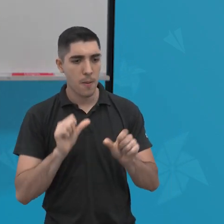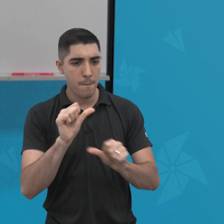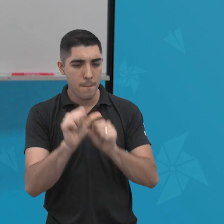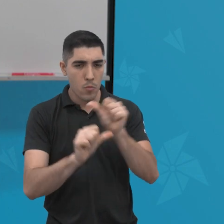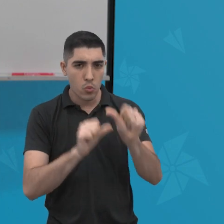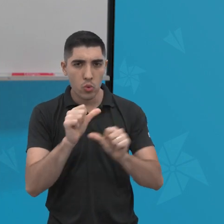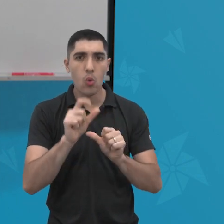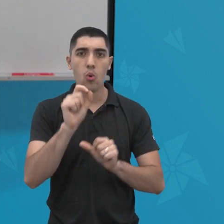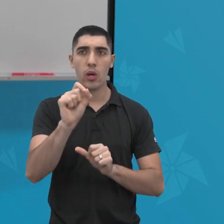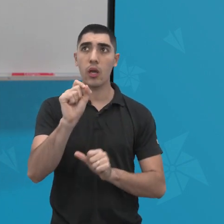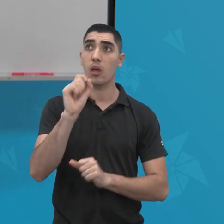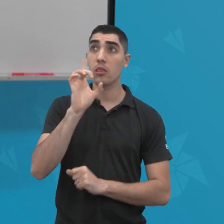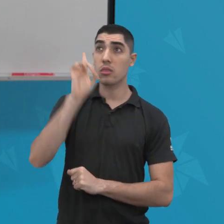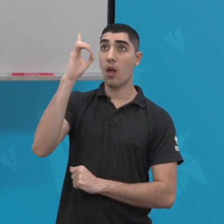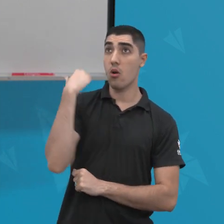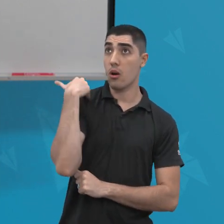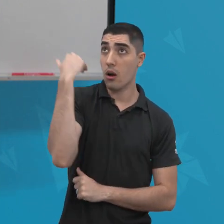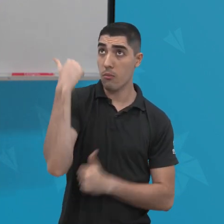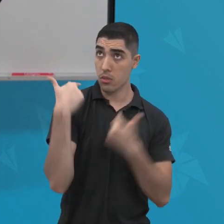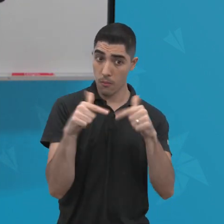à ideia de vocação,